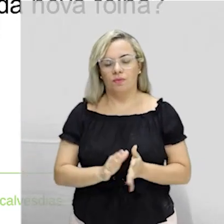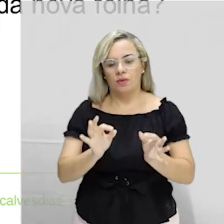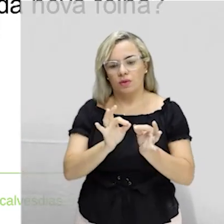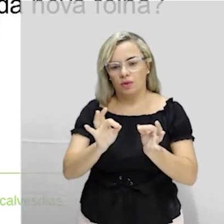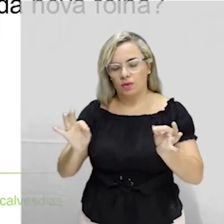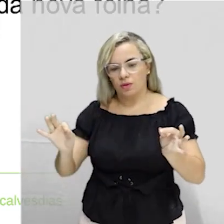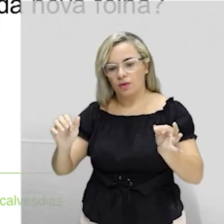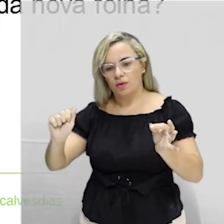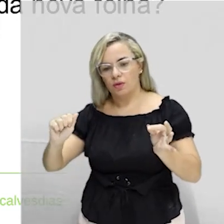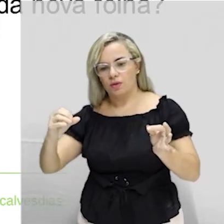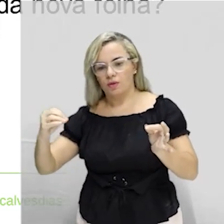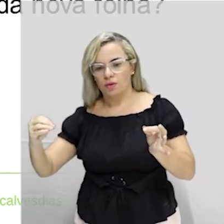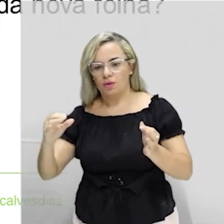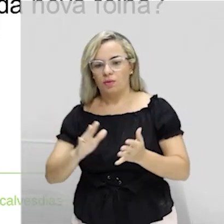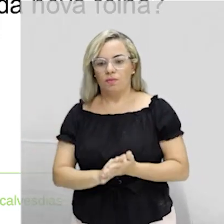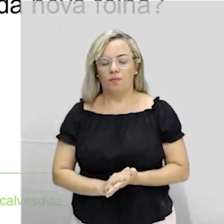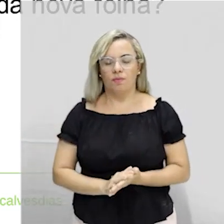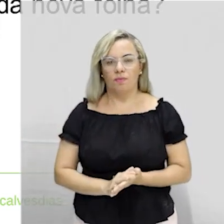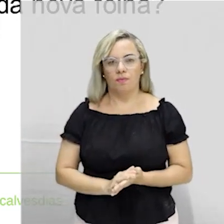medidas de uma folha A0 são